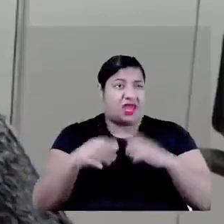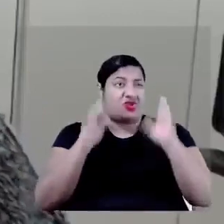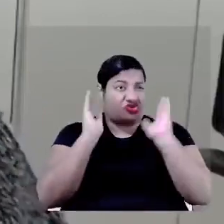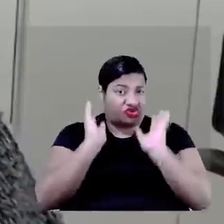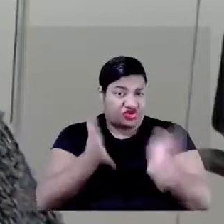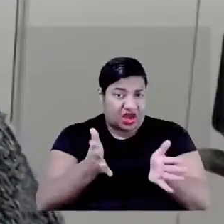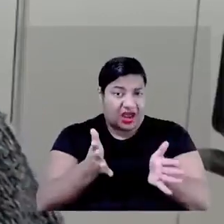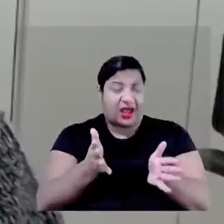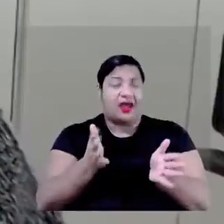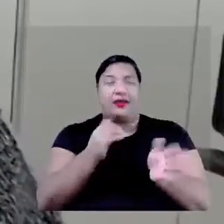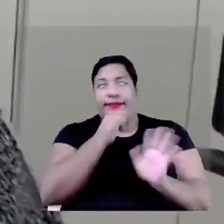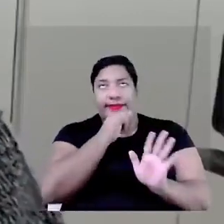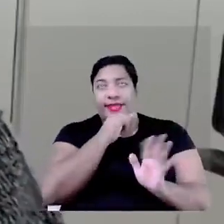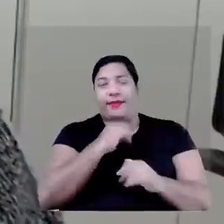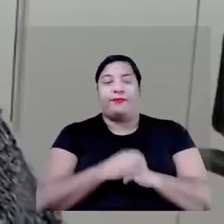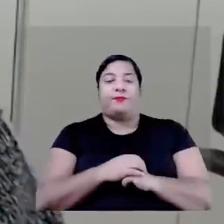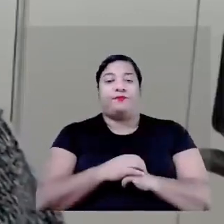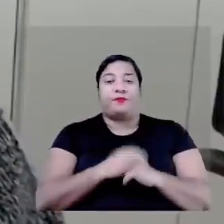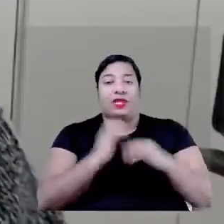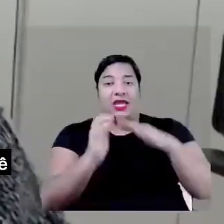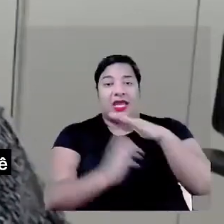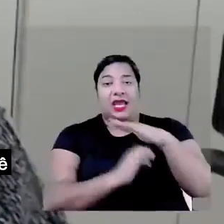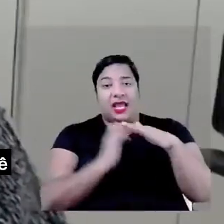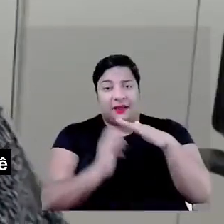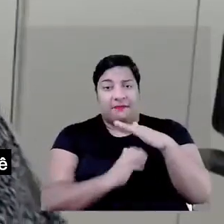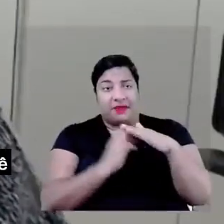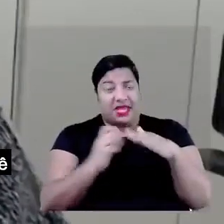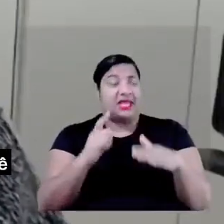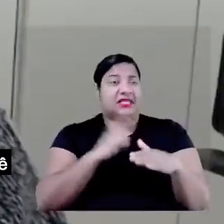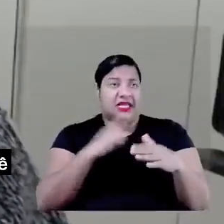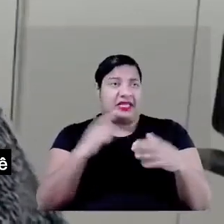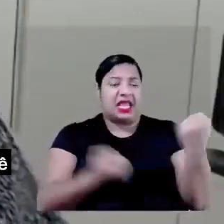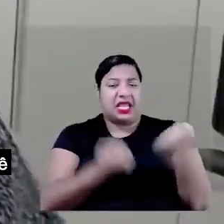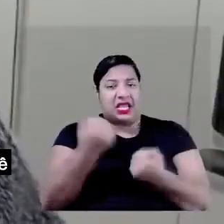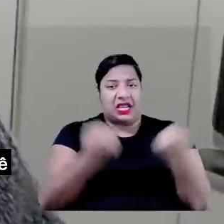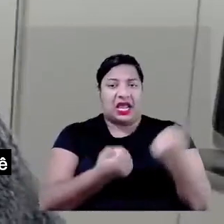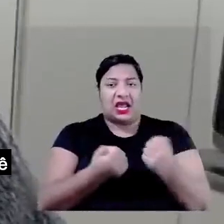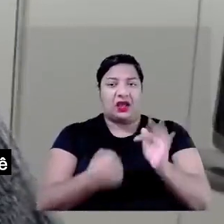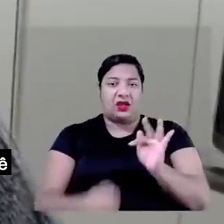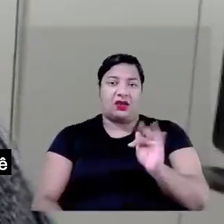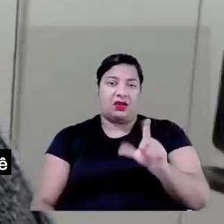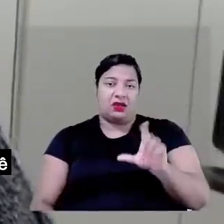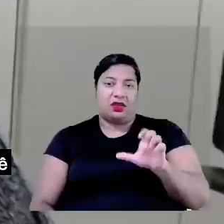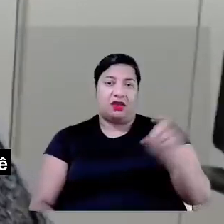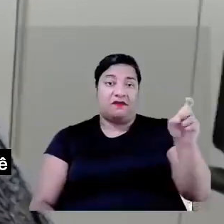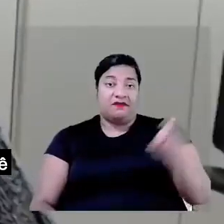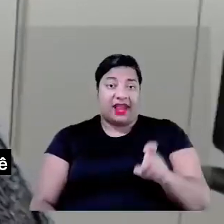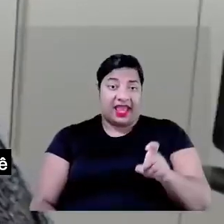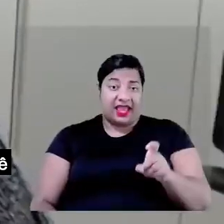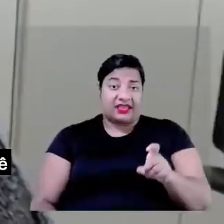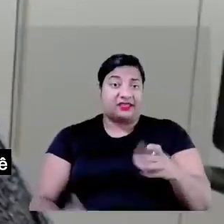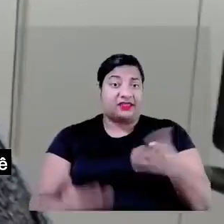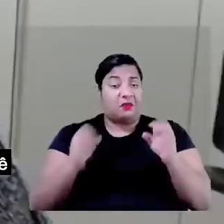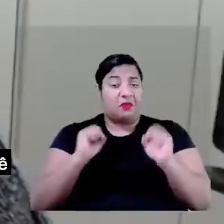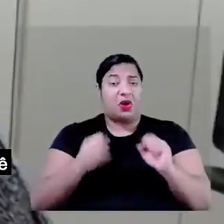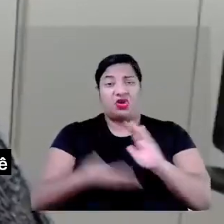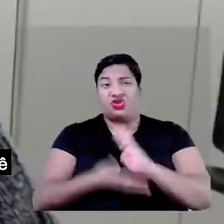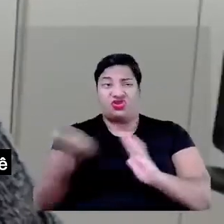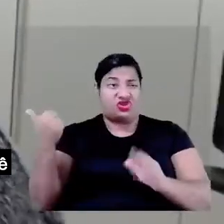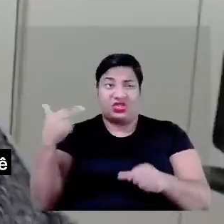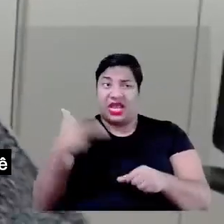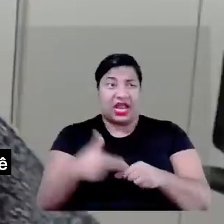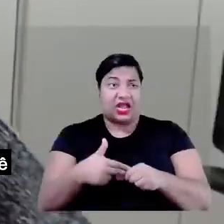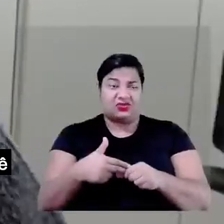de uma organização que tem uma frota totalmente flex, valeria muito mais a pena você abolir o uso da gasolina e substituir tudo por